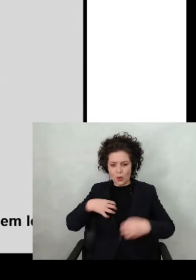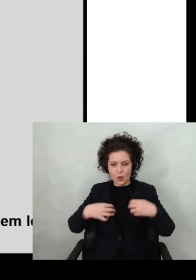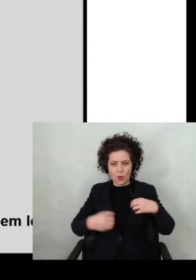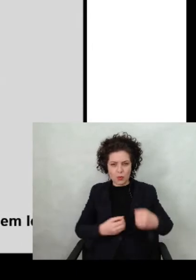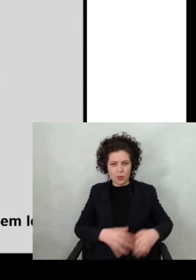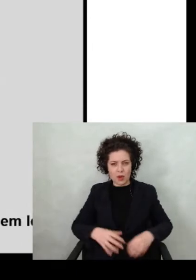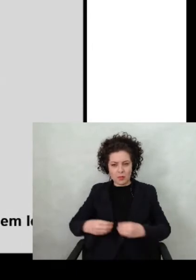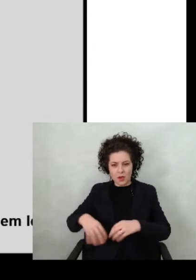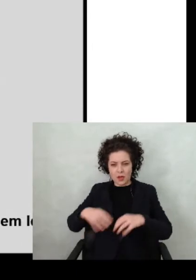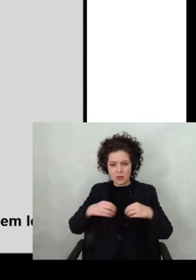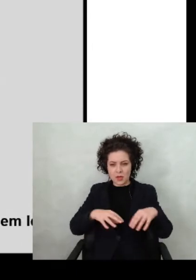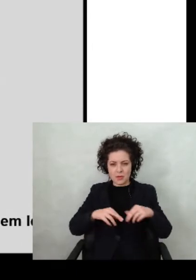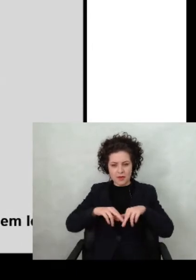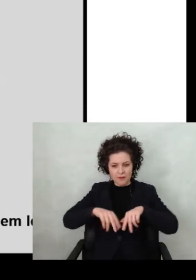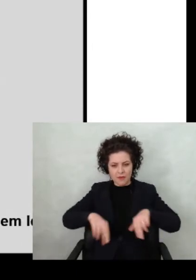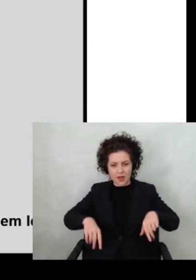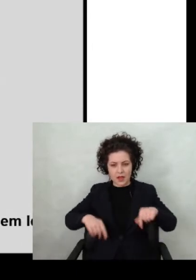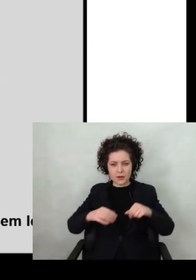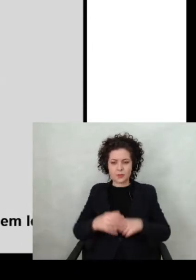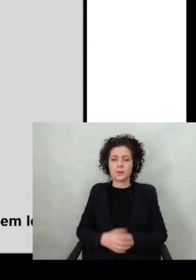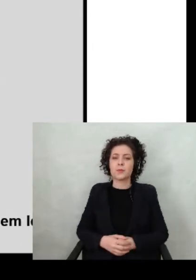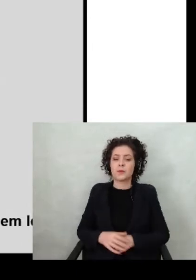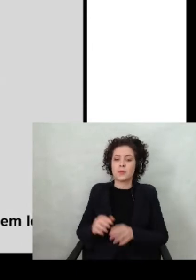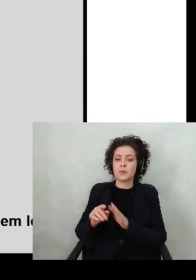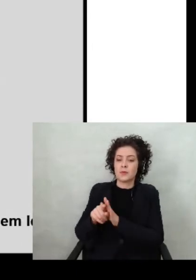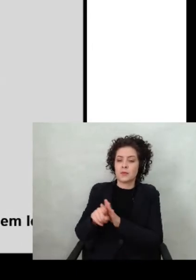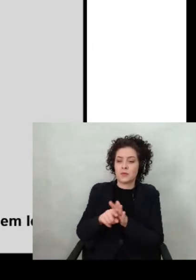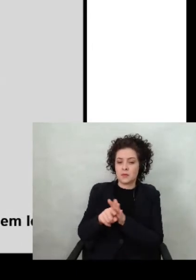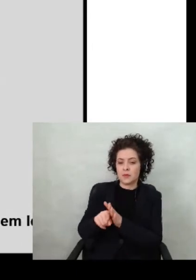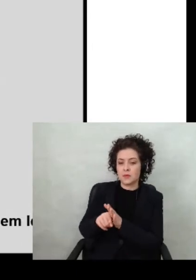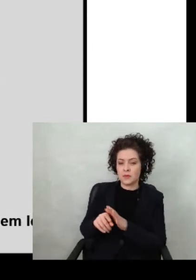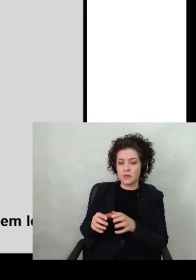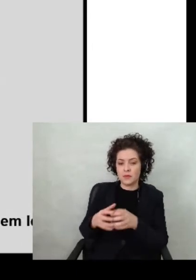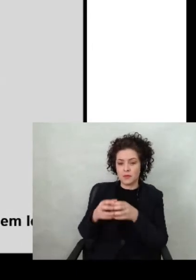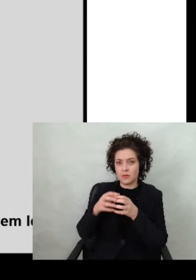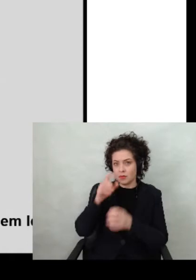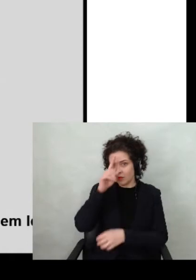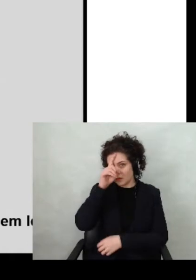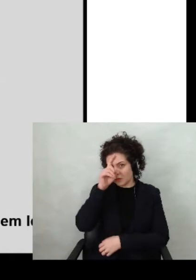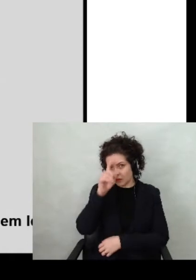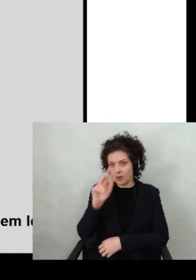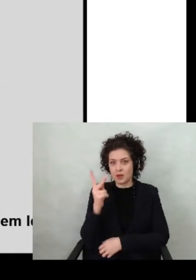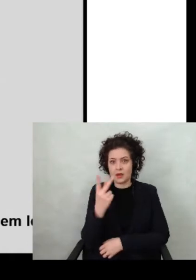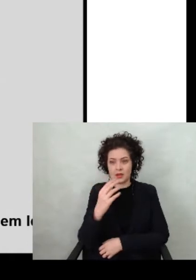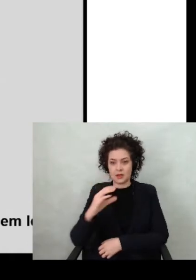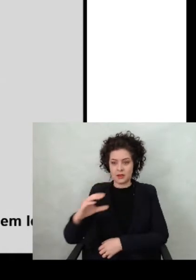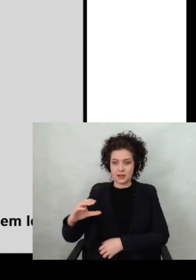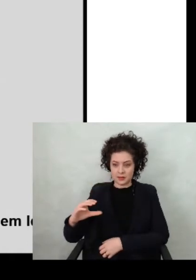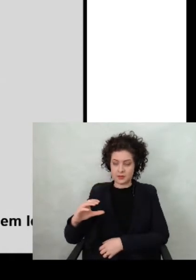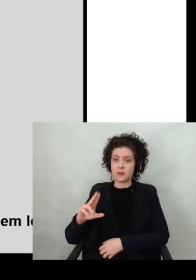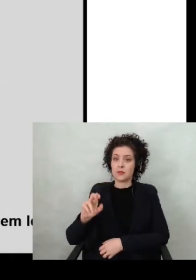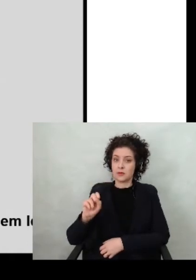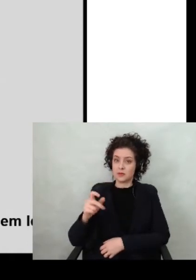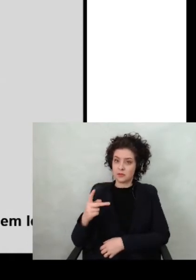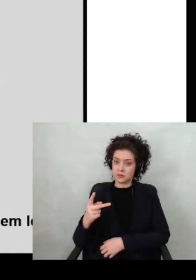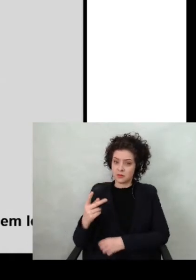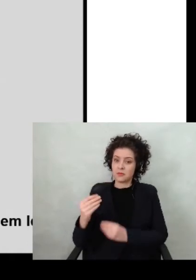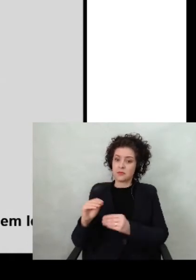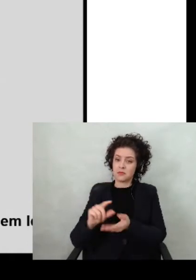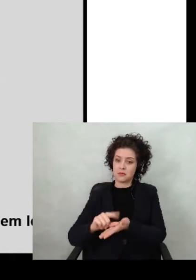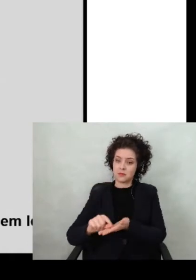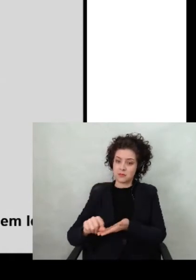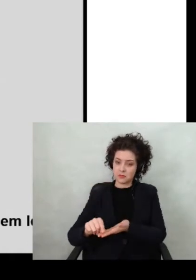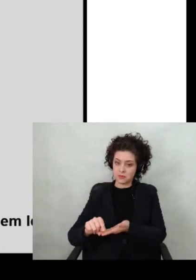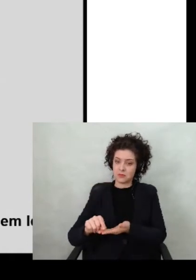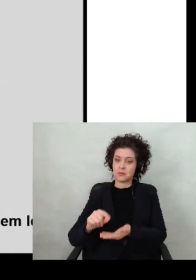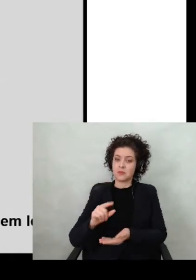Esse estudo foi publicado pelo grupo do Hospital das Clínicas, da Faculdade de Medicina da USP, capitaneado pela doutora